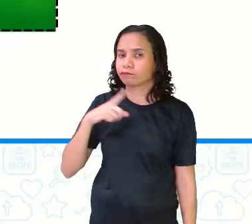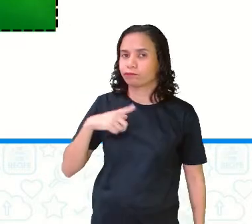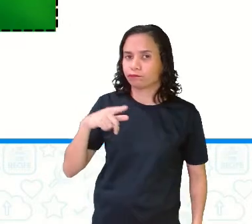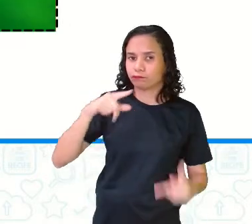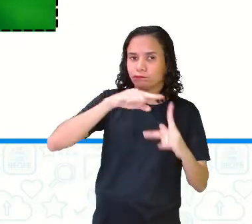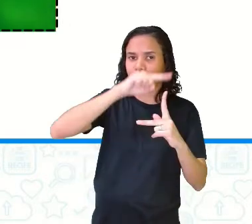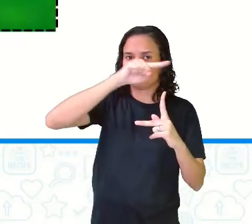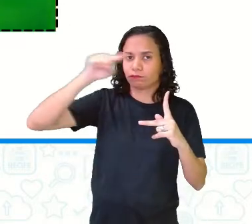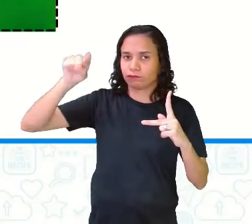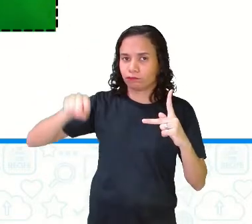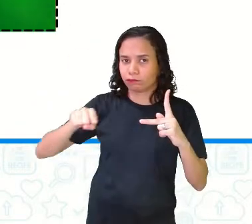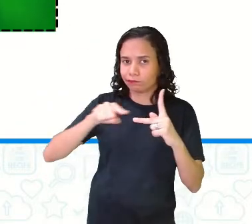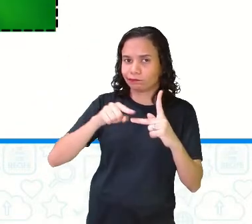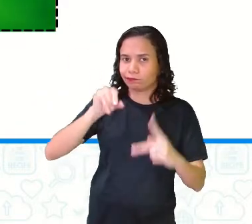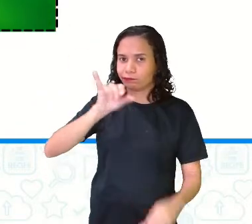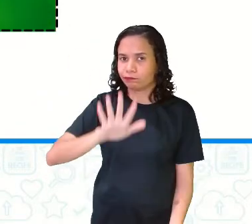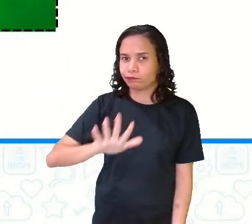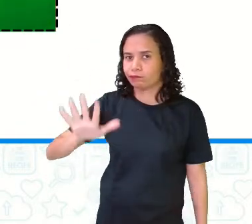dessa imagem?